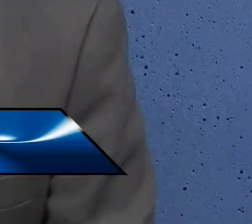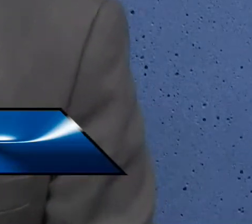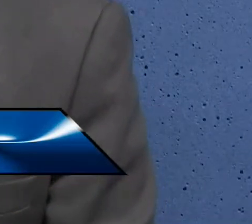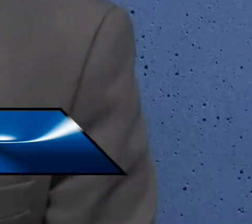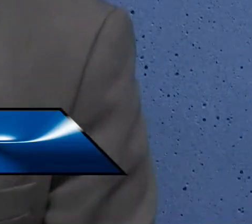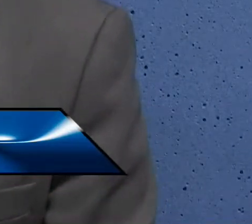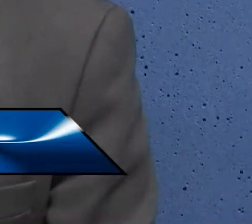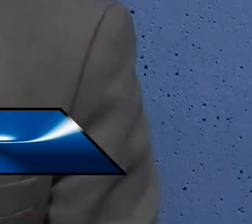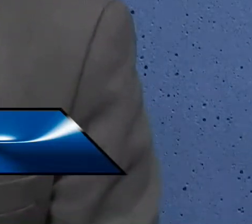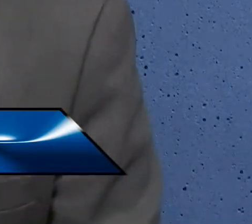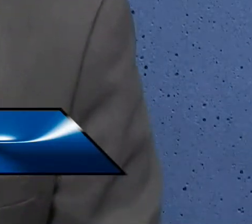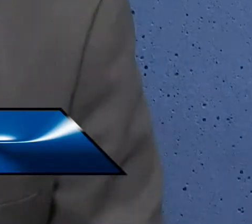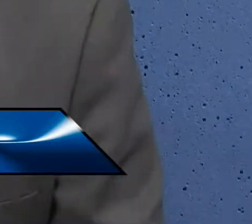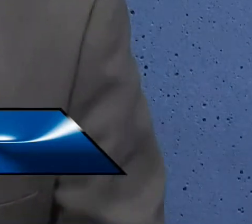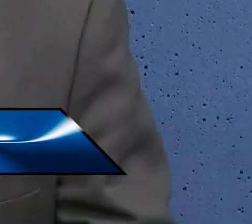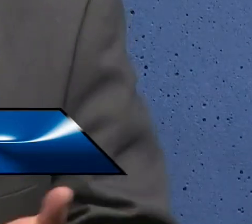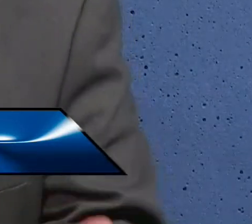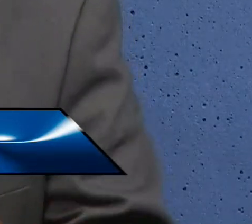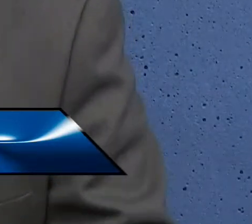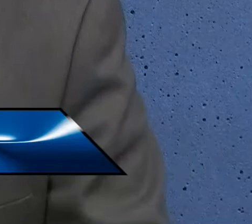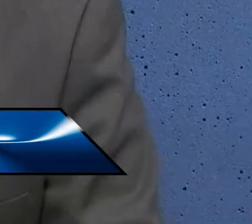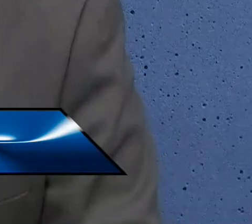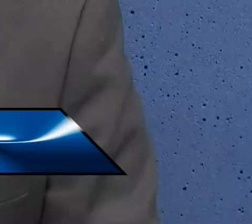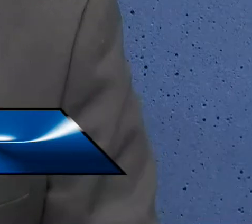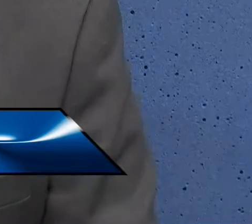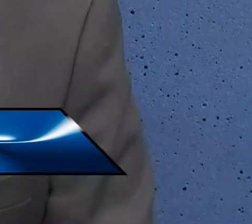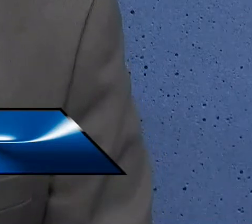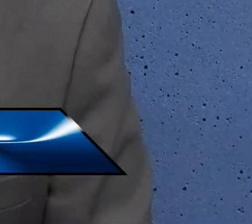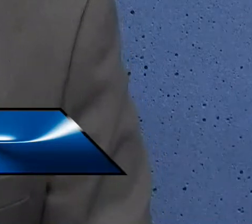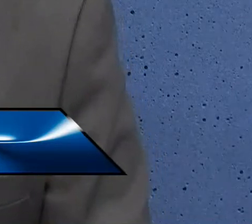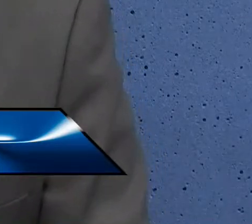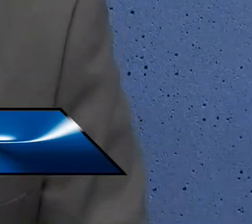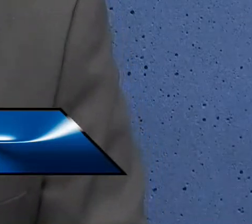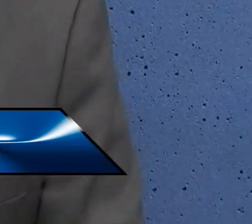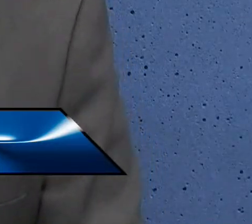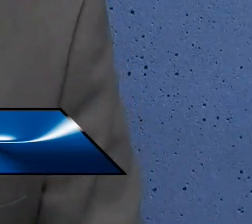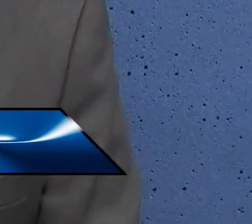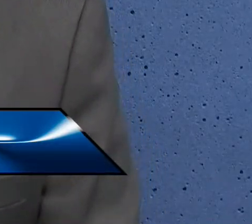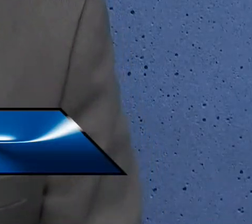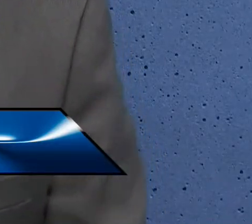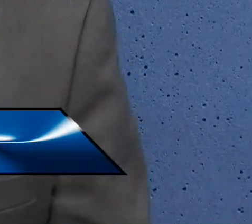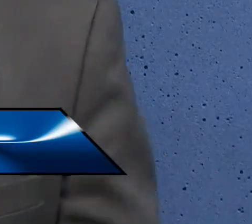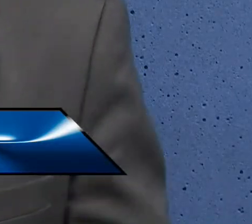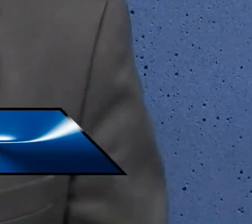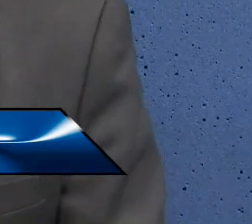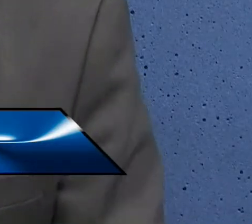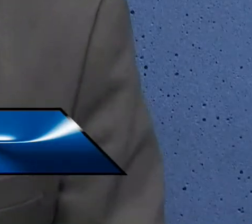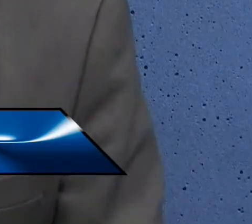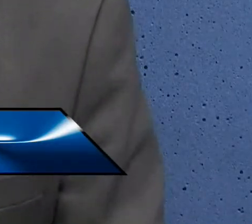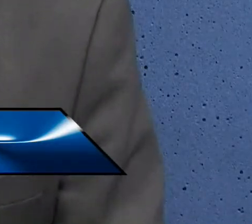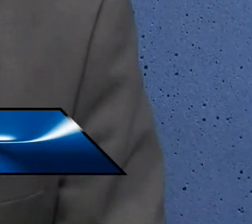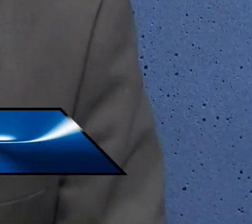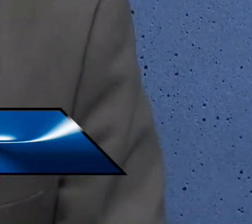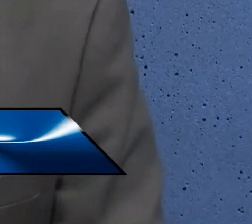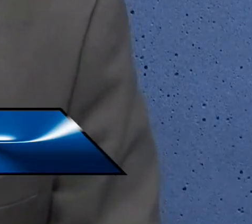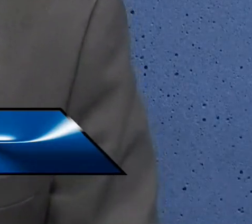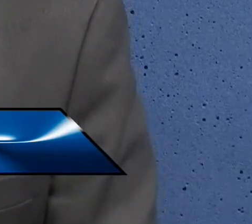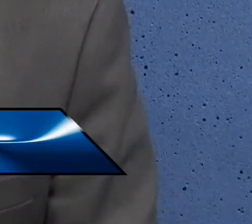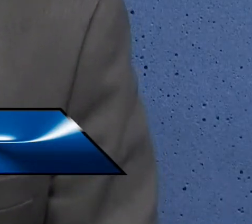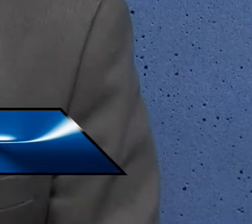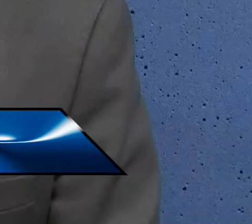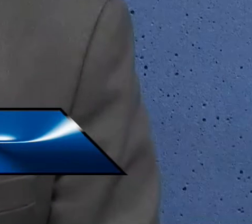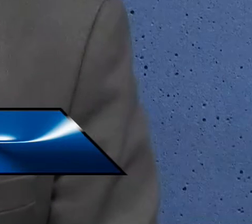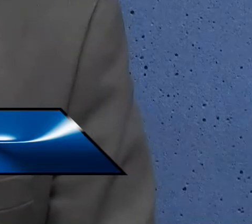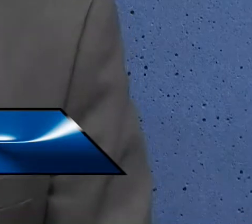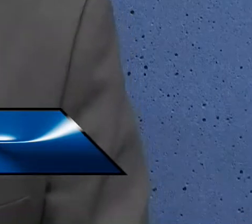de extrema importância. Ela comentou sobre o meu aplicativo, meu INSS, sem sombra de dúvida alguma, muitas pessoas